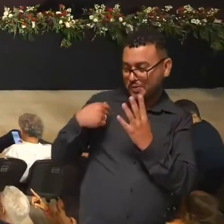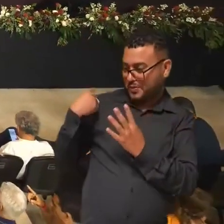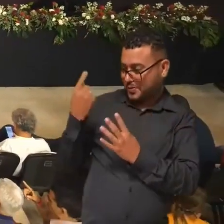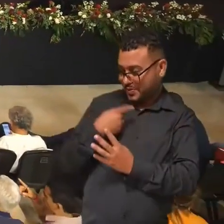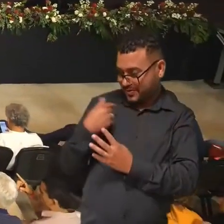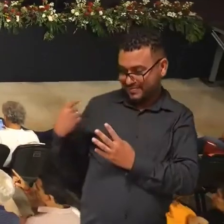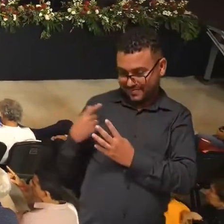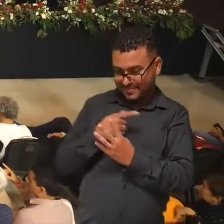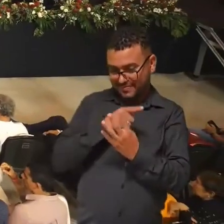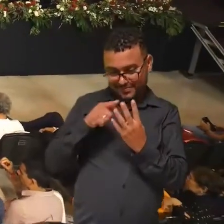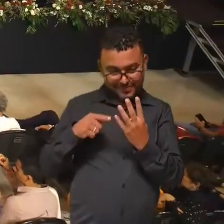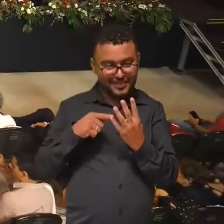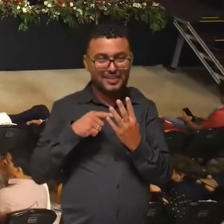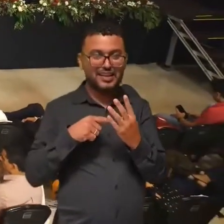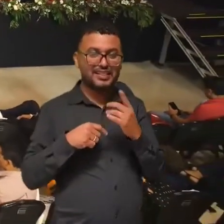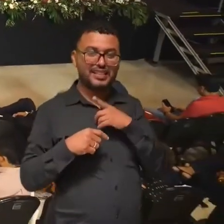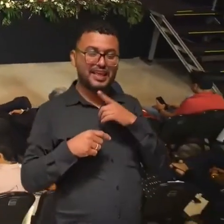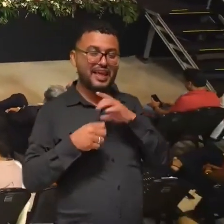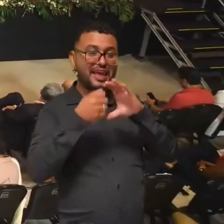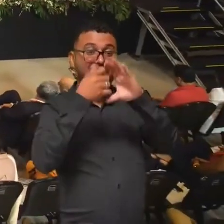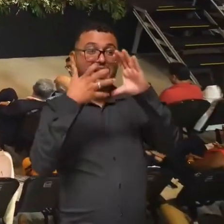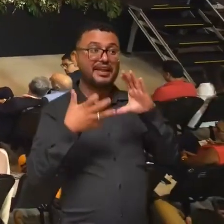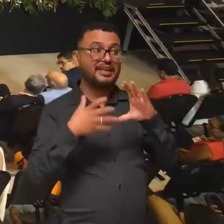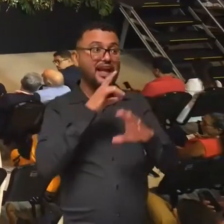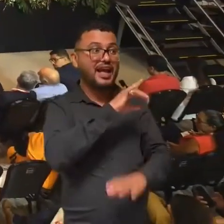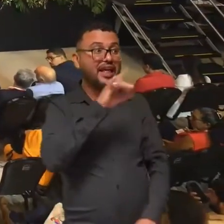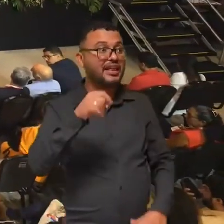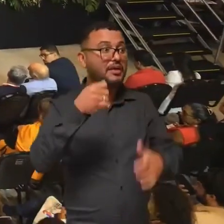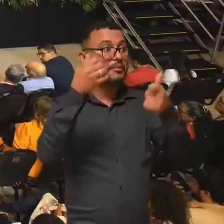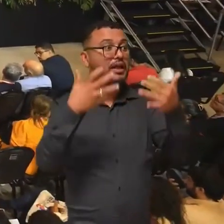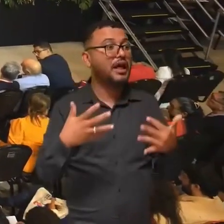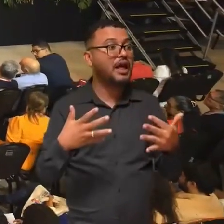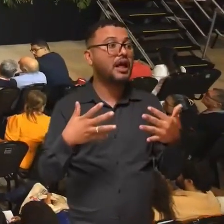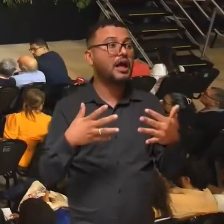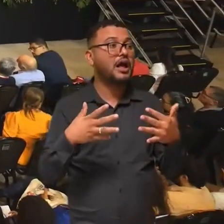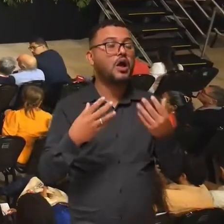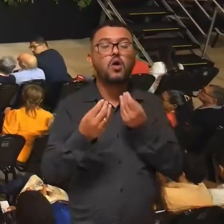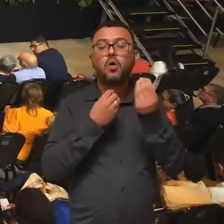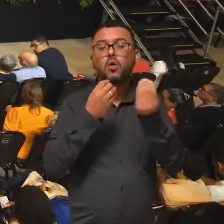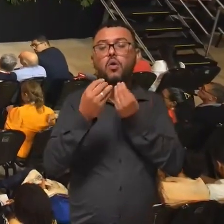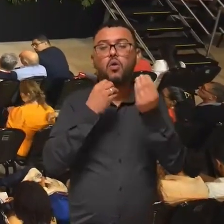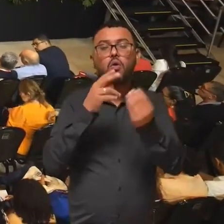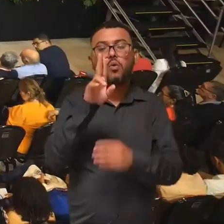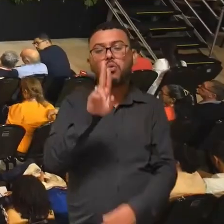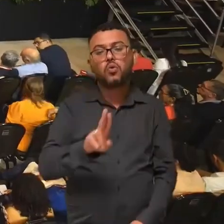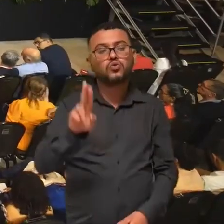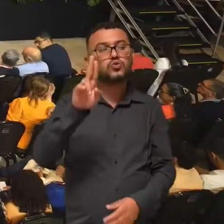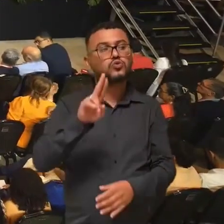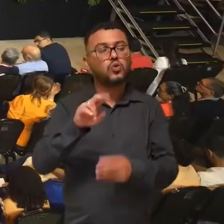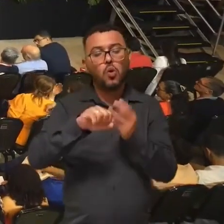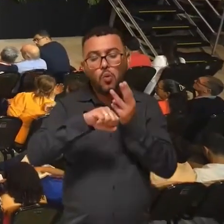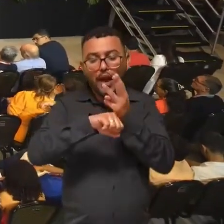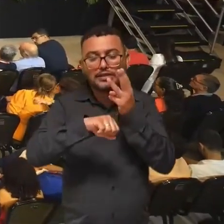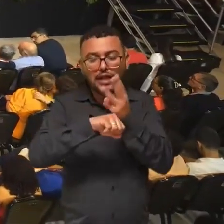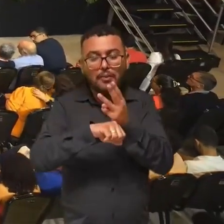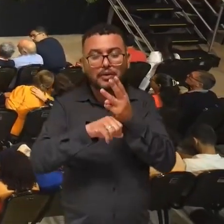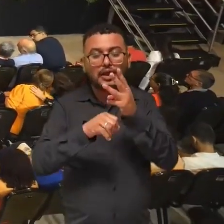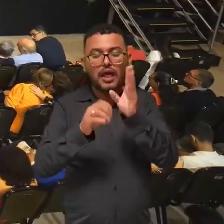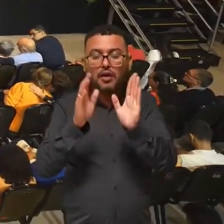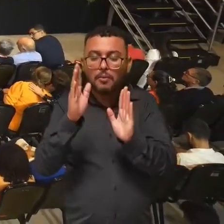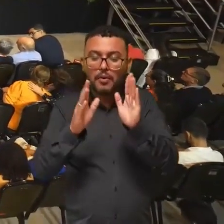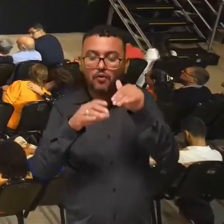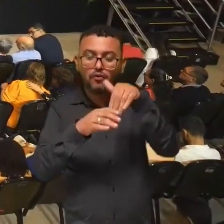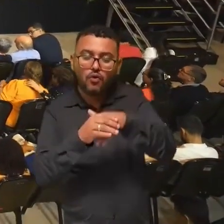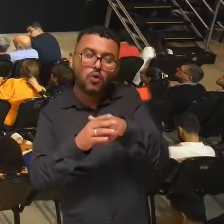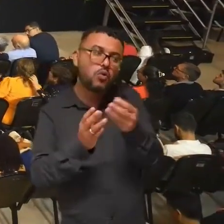está falando aqui, sobre como foi que a gente usou o WhatsApp na campanha, como é que a gente pensou em trabalhar as potencialidades e